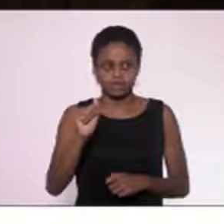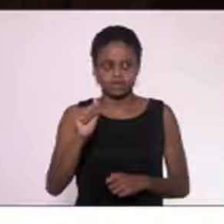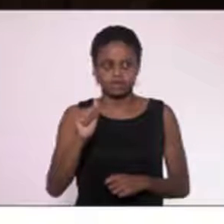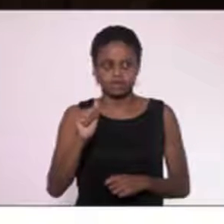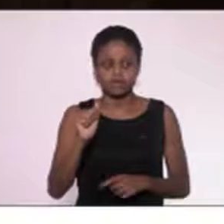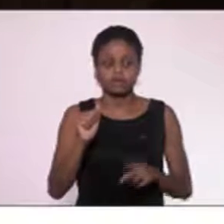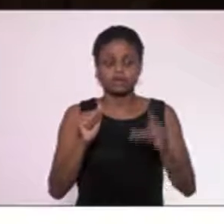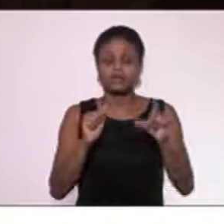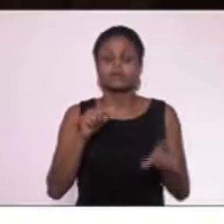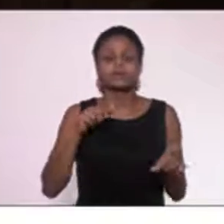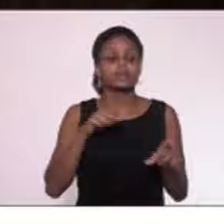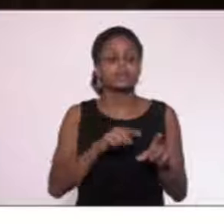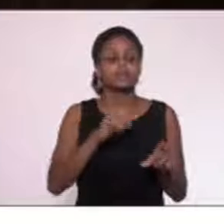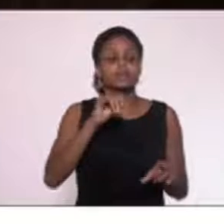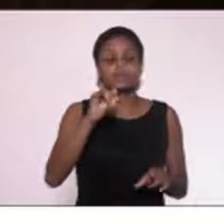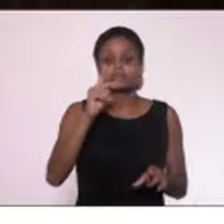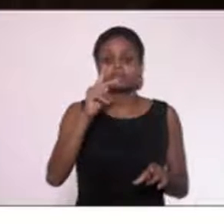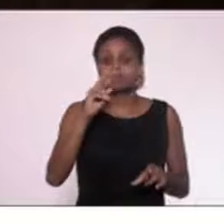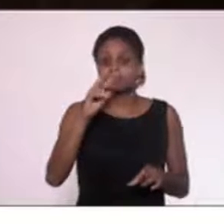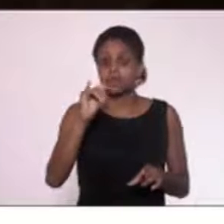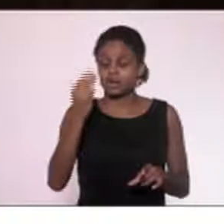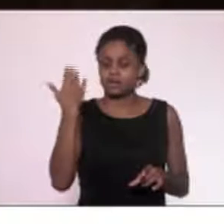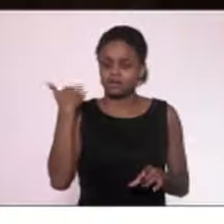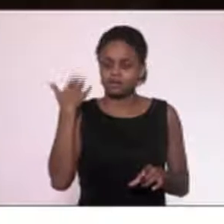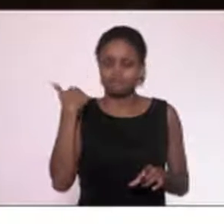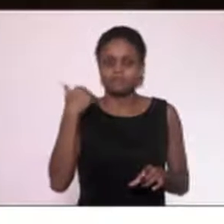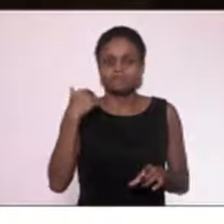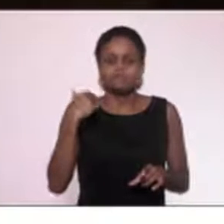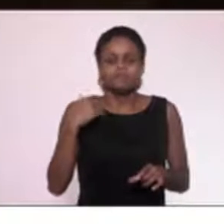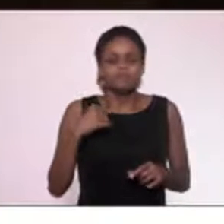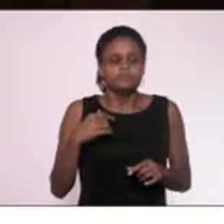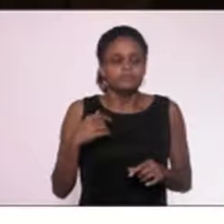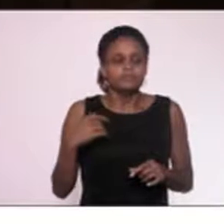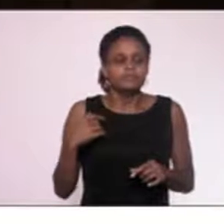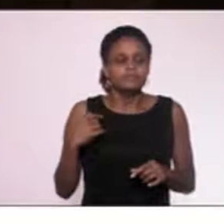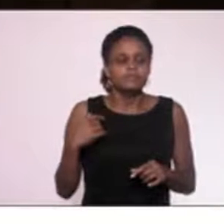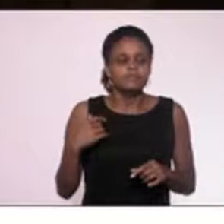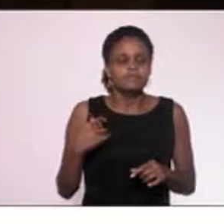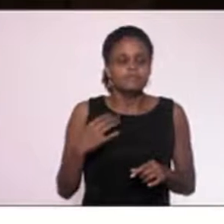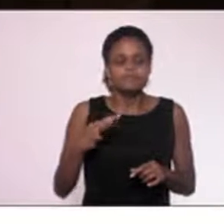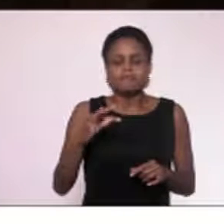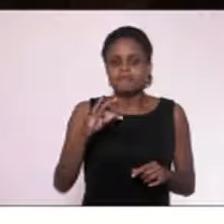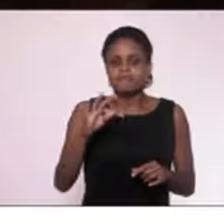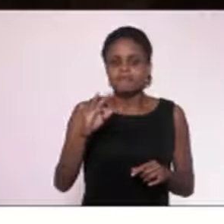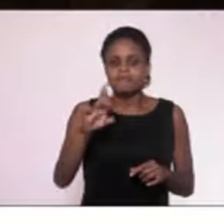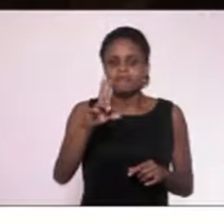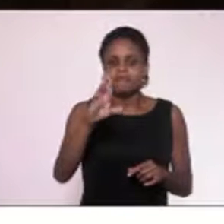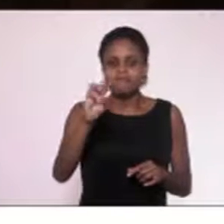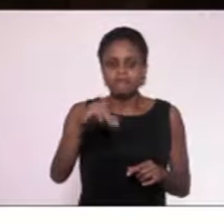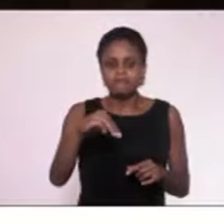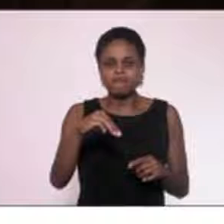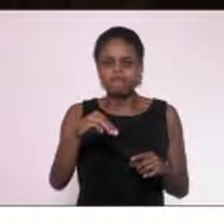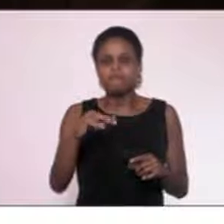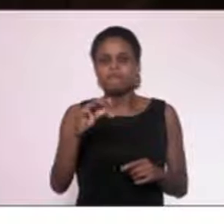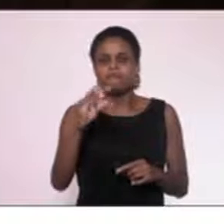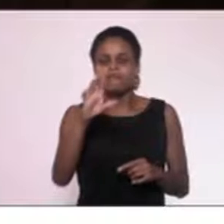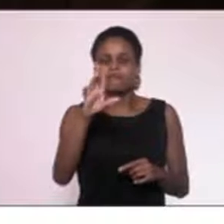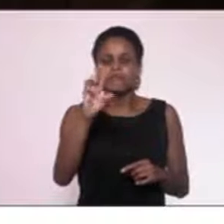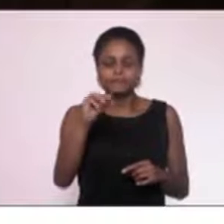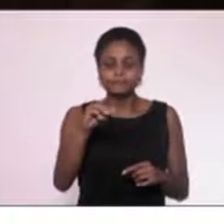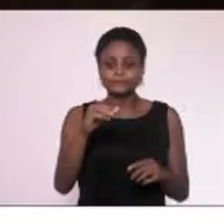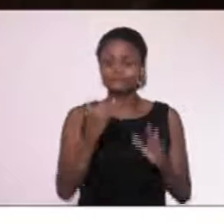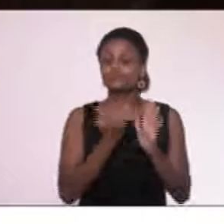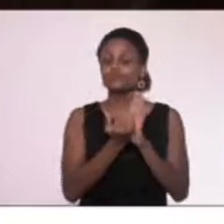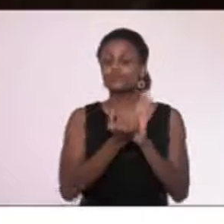IPVA derivou do que existia na época da TRU, Taxa Rodoviária Única,